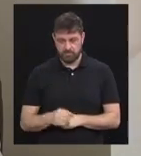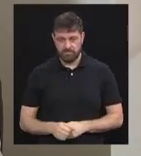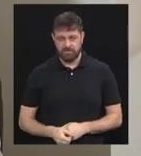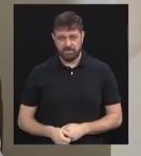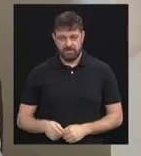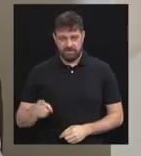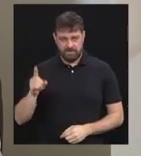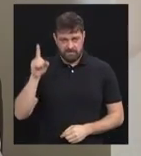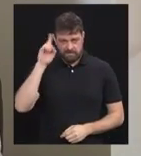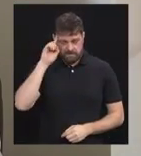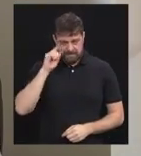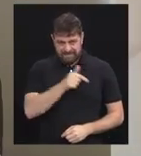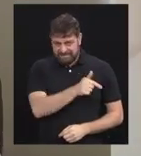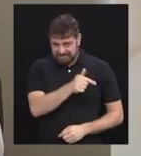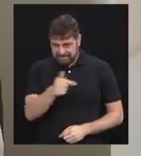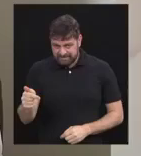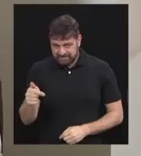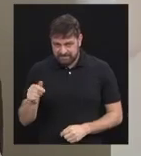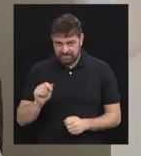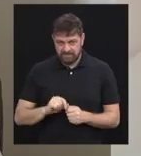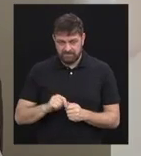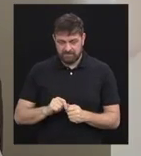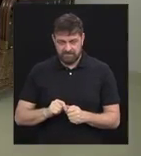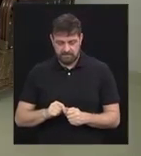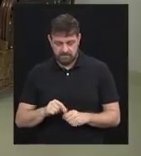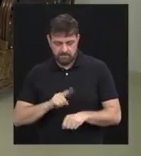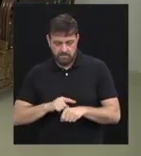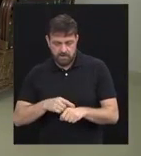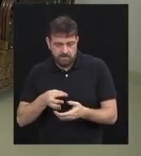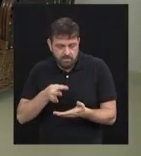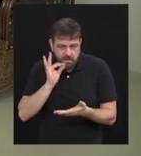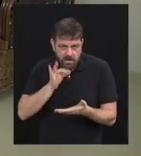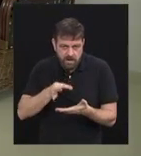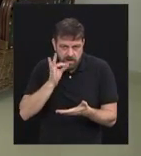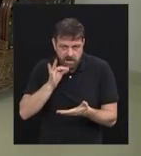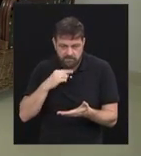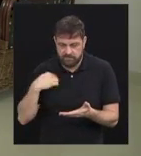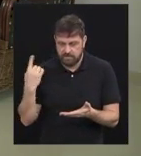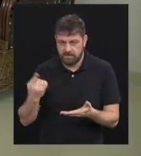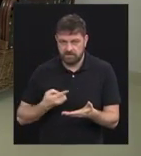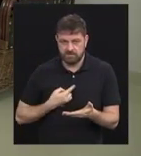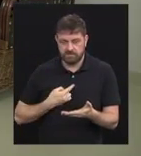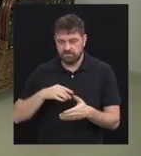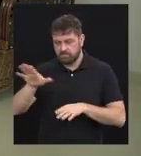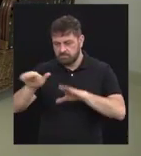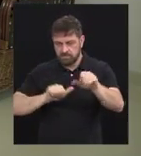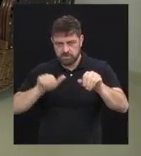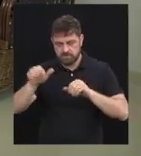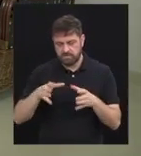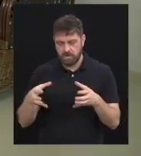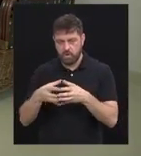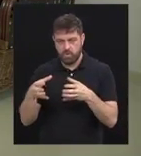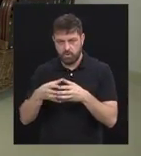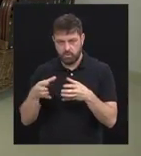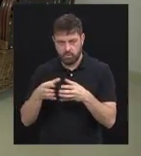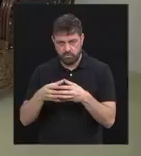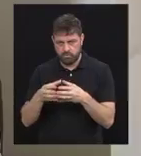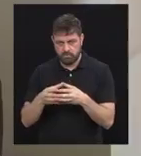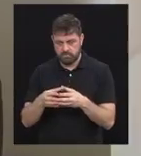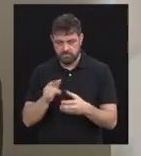semana, um café da manhã. Vamos homenagear as ONGs